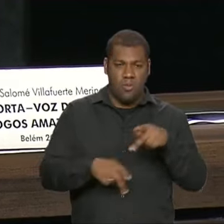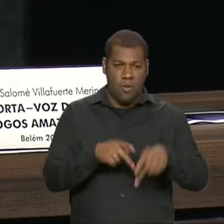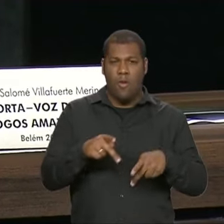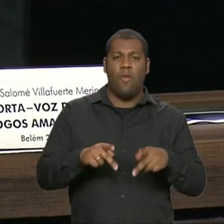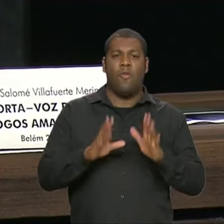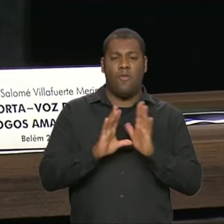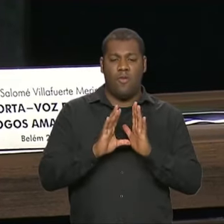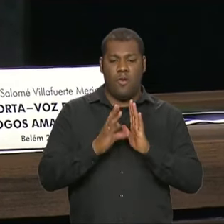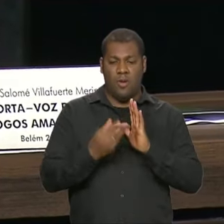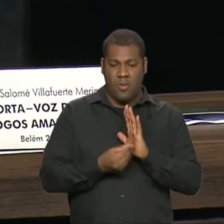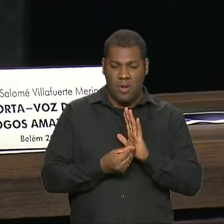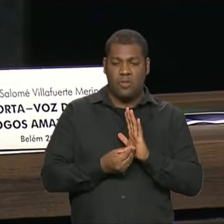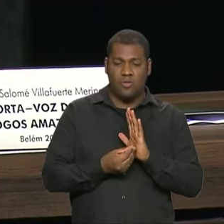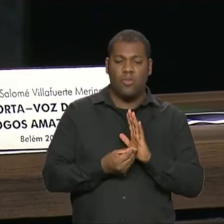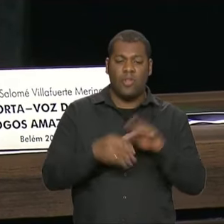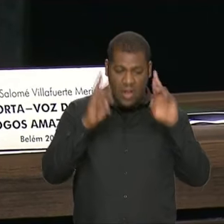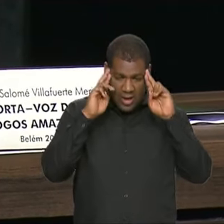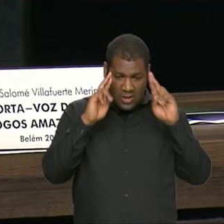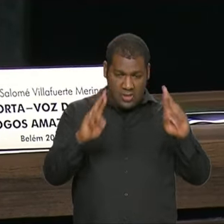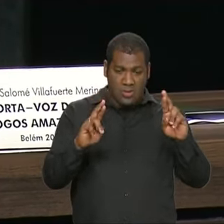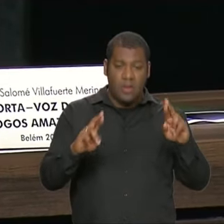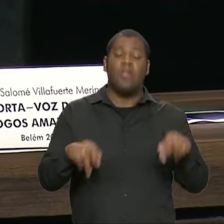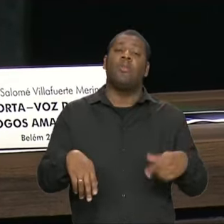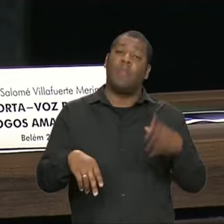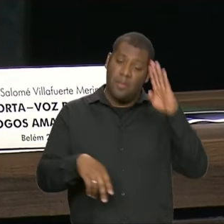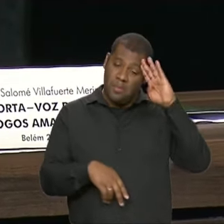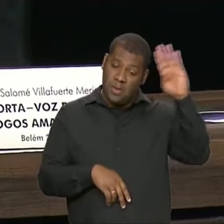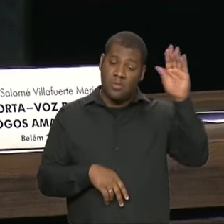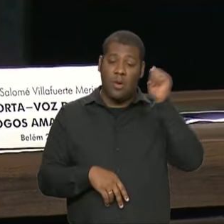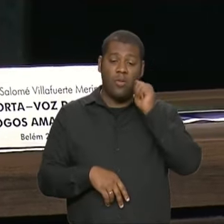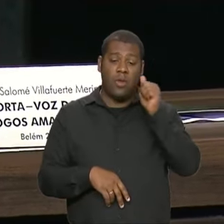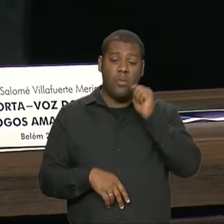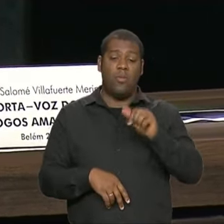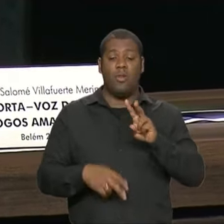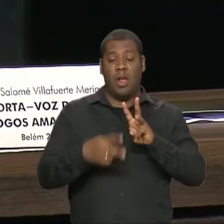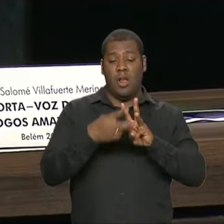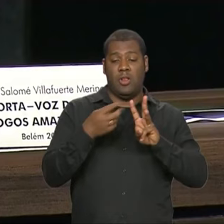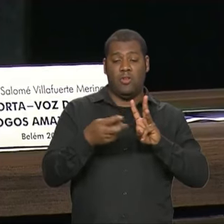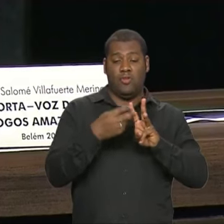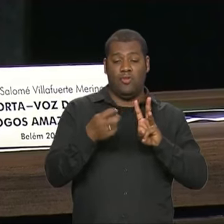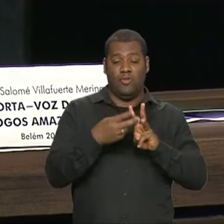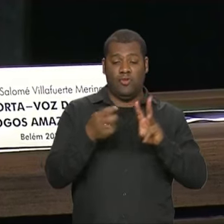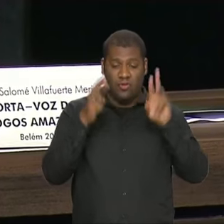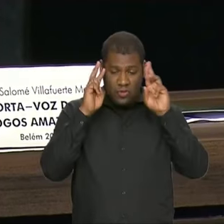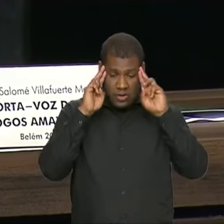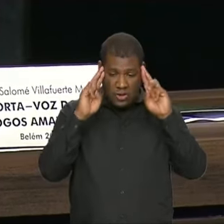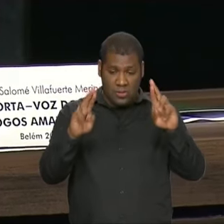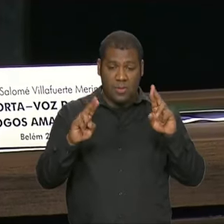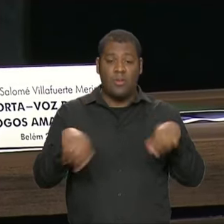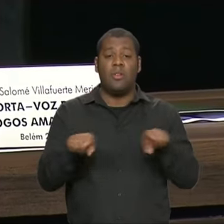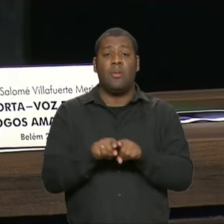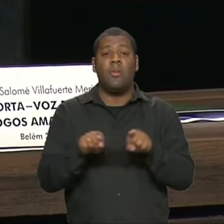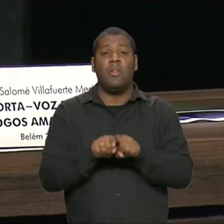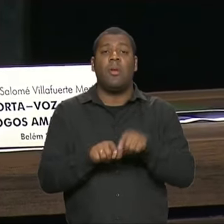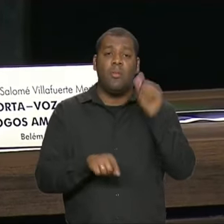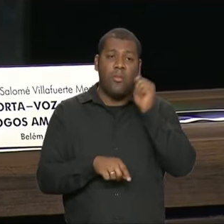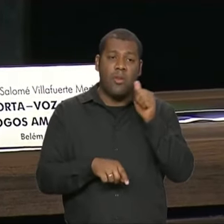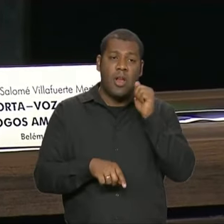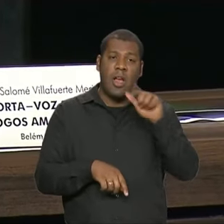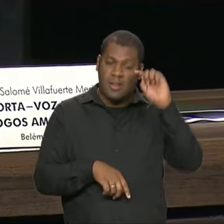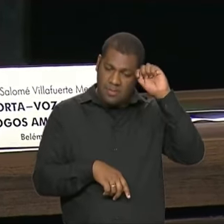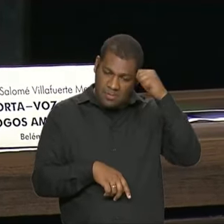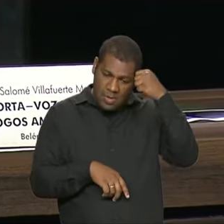os corpos das mulheres, como mulheres indígenas, tendo as mulheres indígenas e negras as mais prejudicadas.